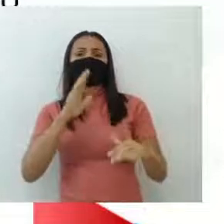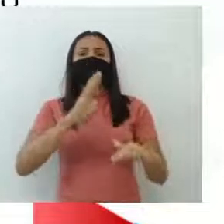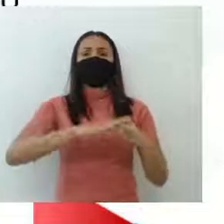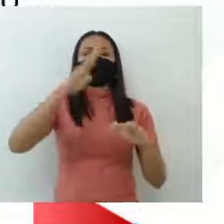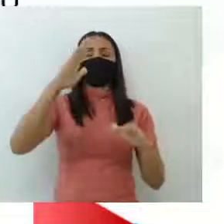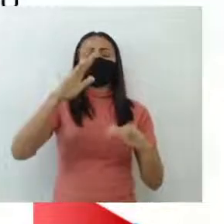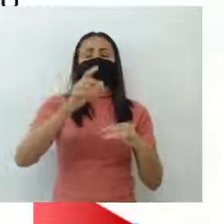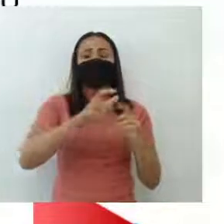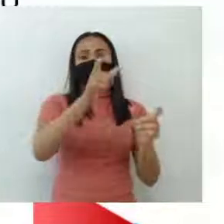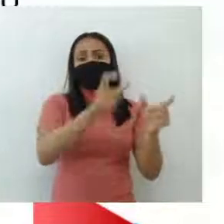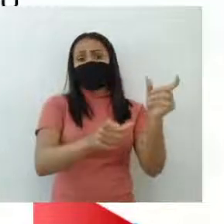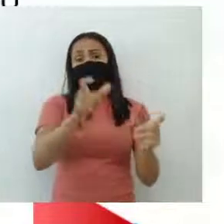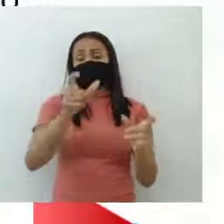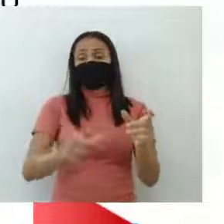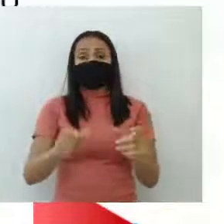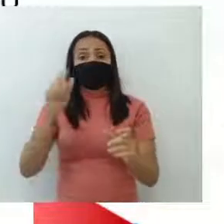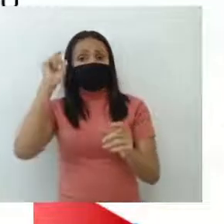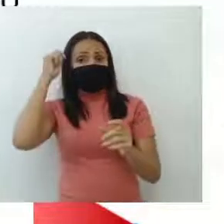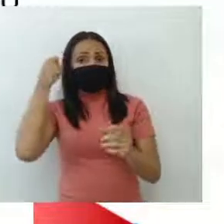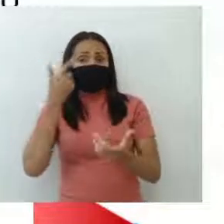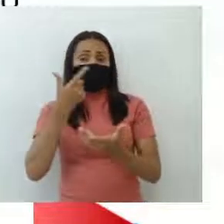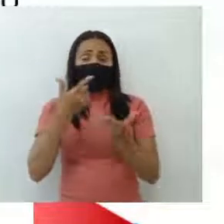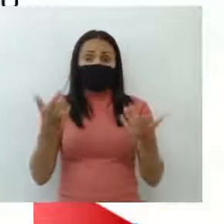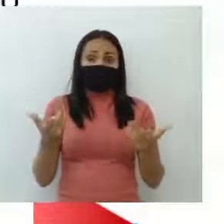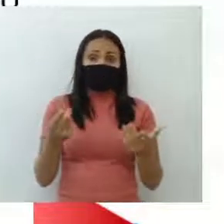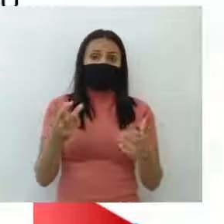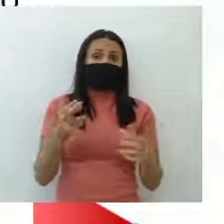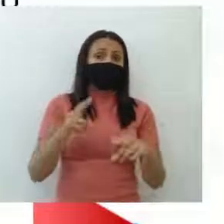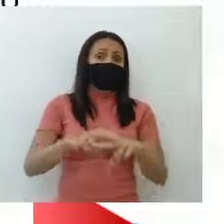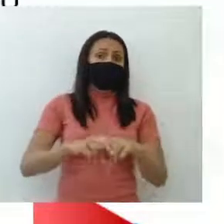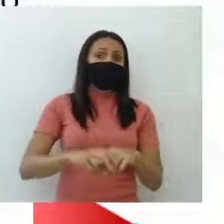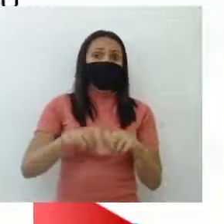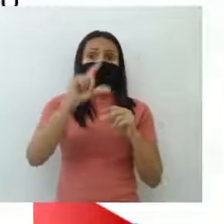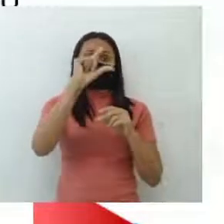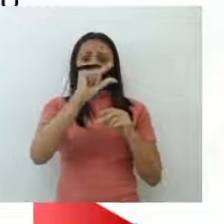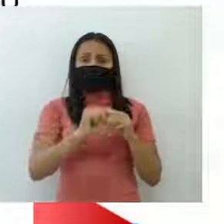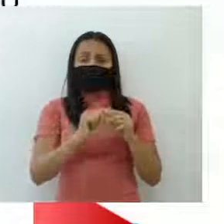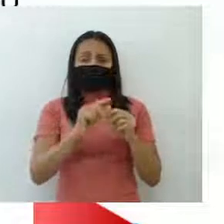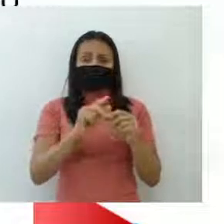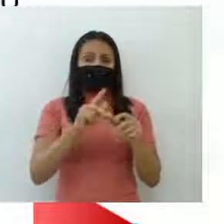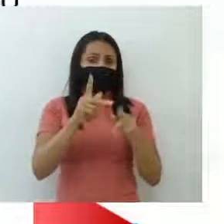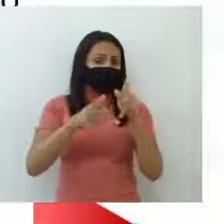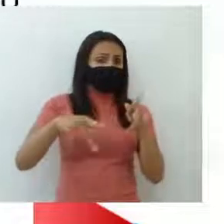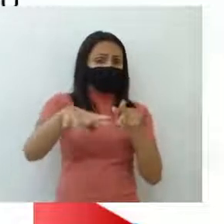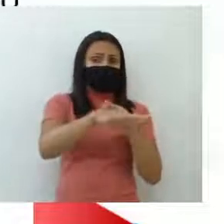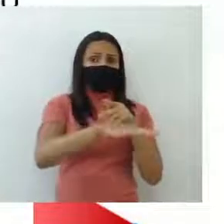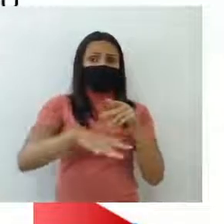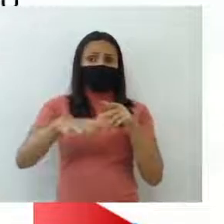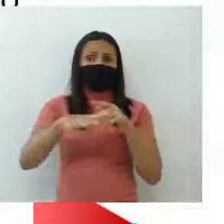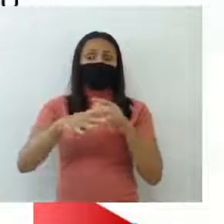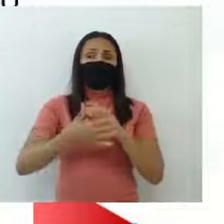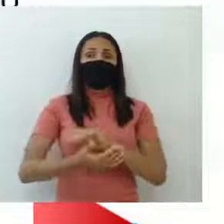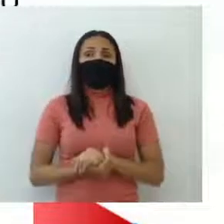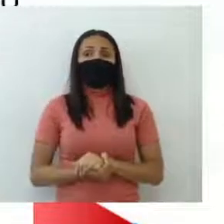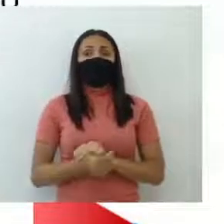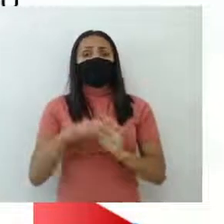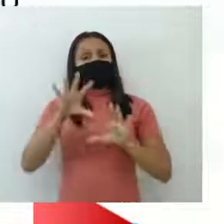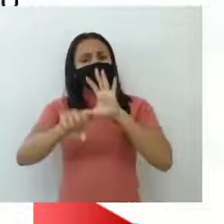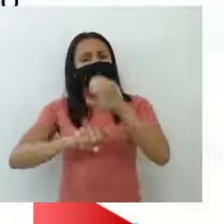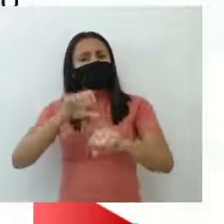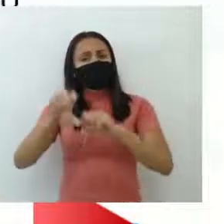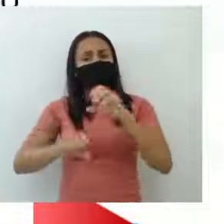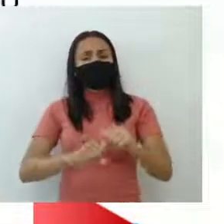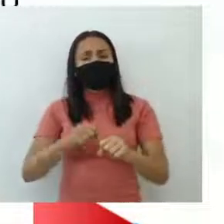escravos acabaram causando o quê? Uma diminuição, a diminuição da população do litoral. E a busca por escravos passou o